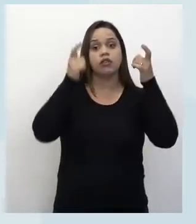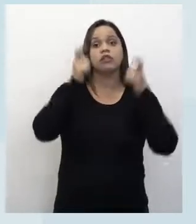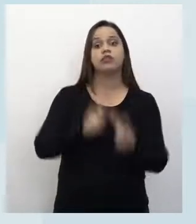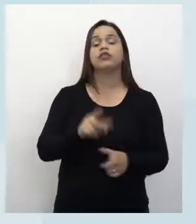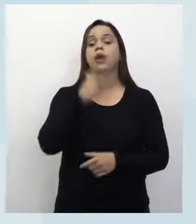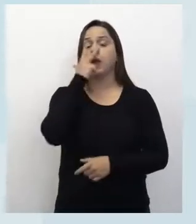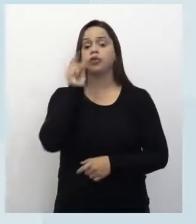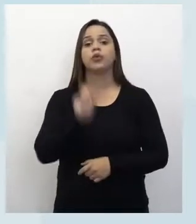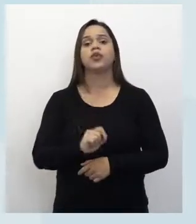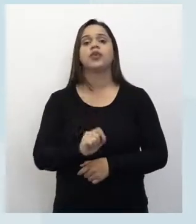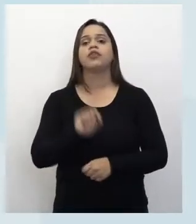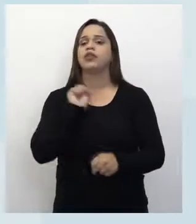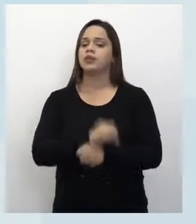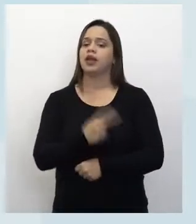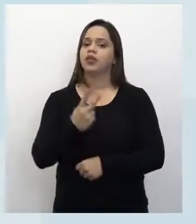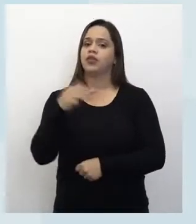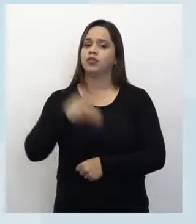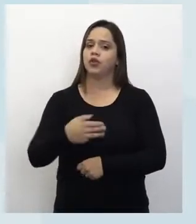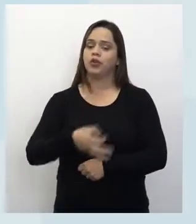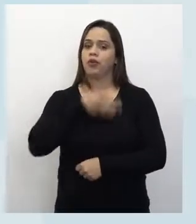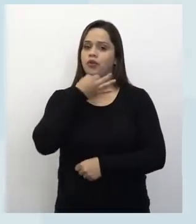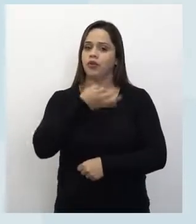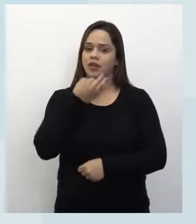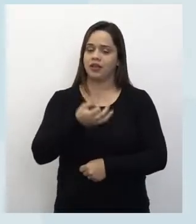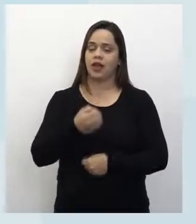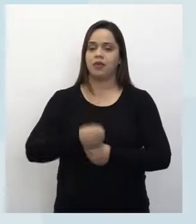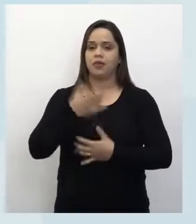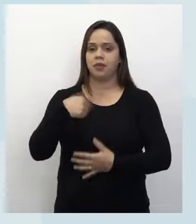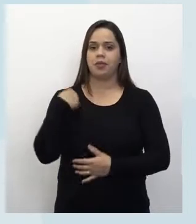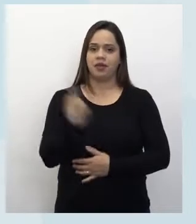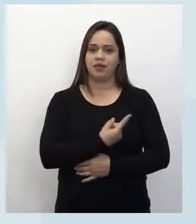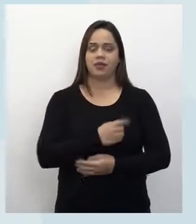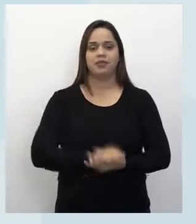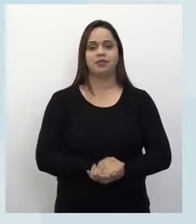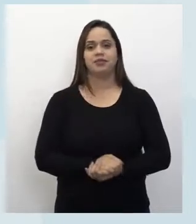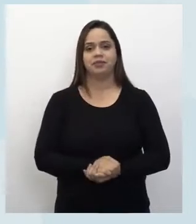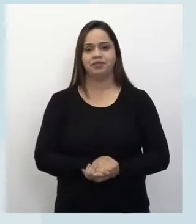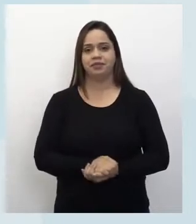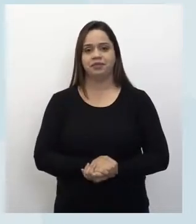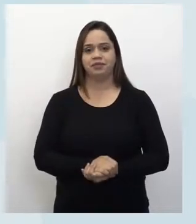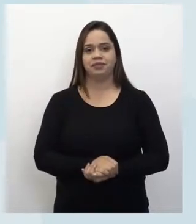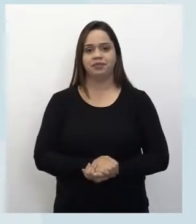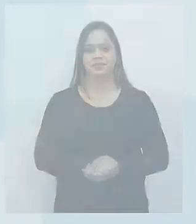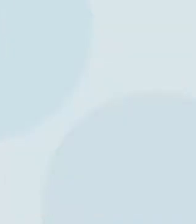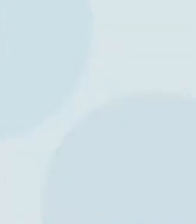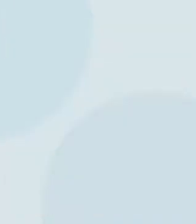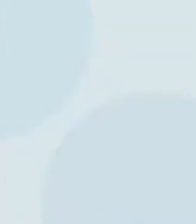achou. Vou deixar 2 minutos para vocês comentarem para mim e para a professora Márcia.